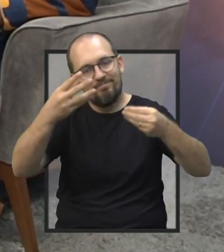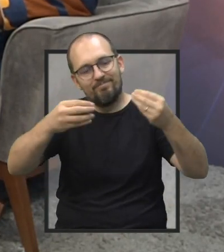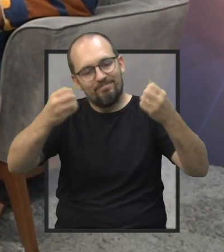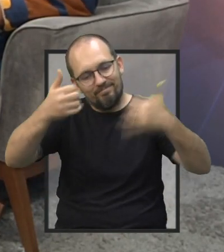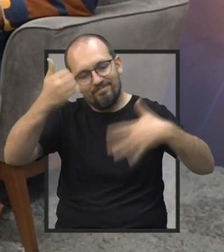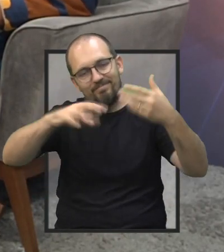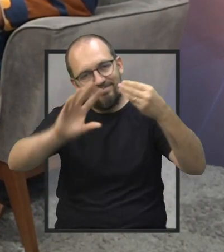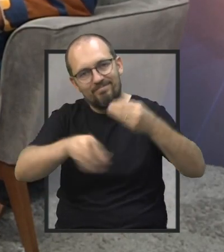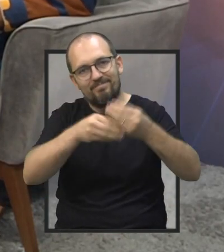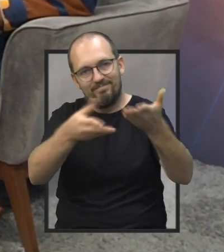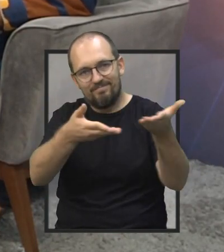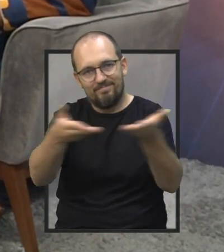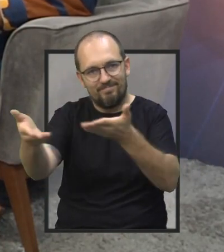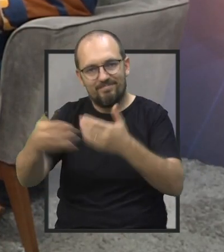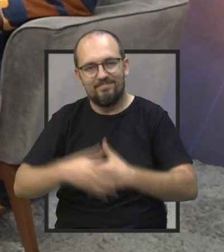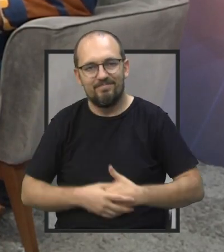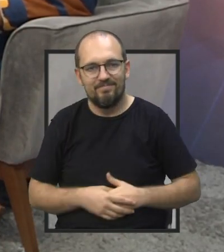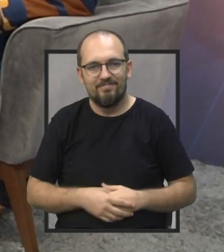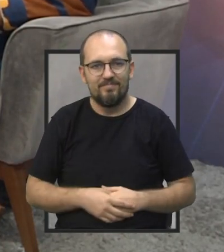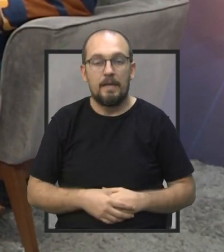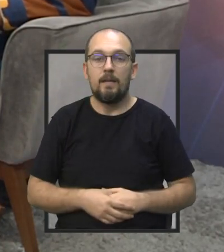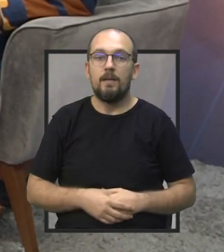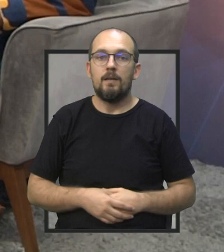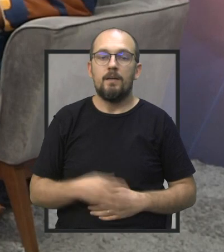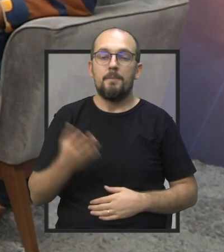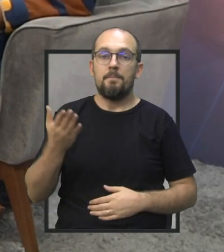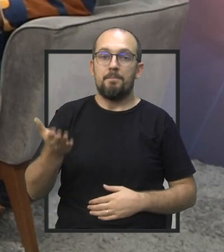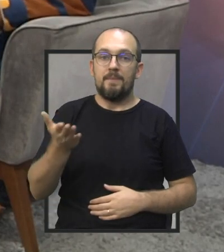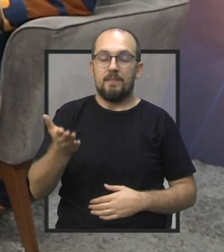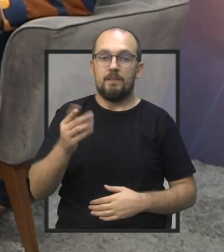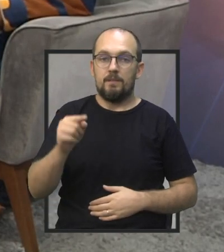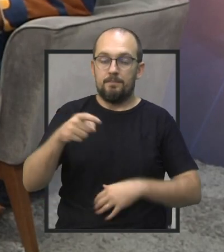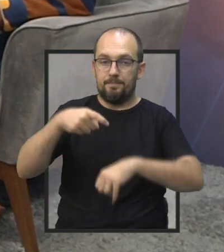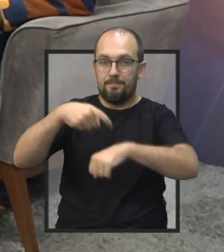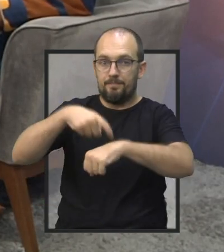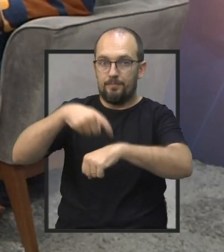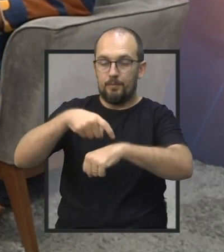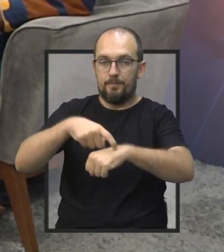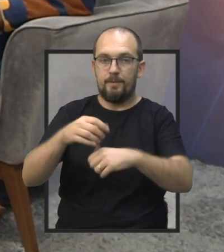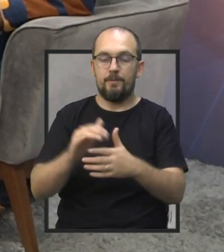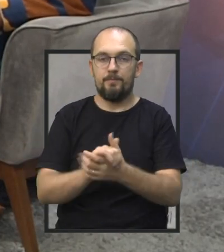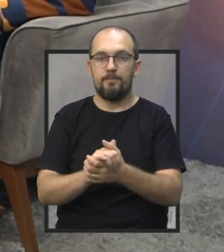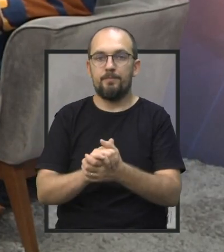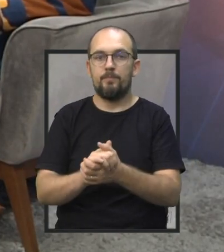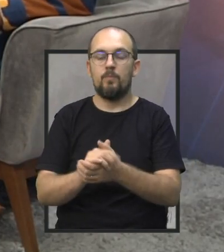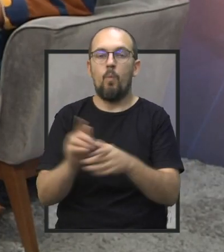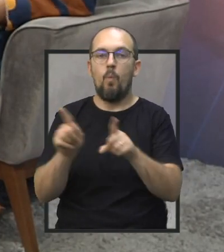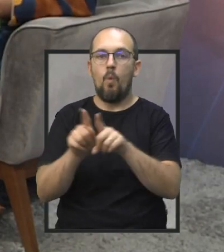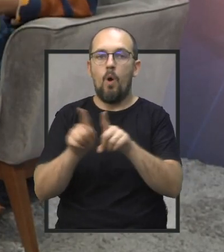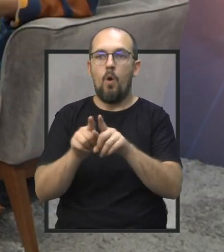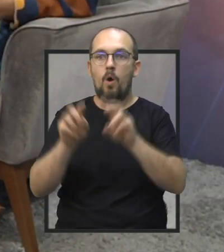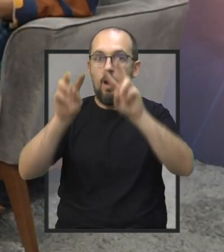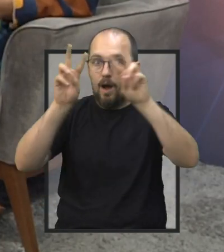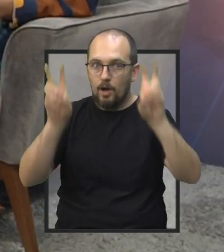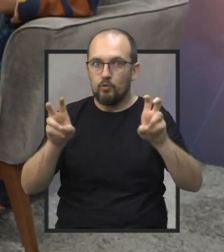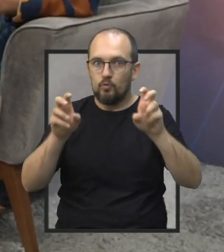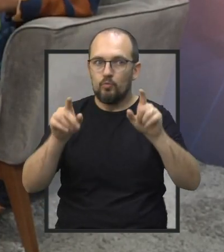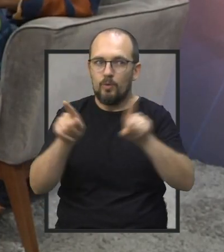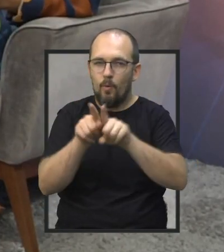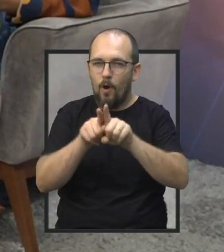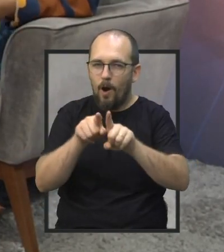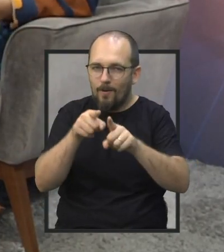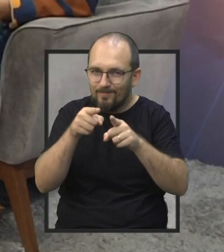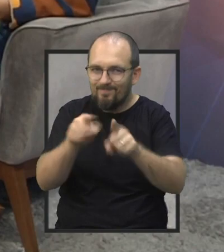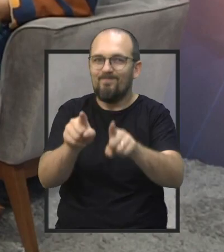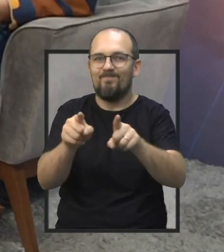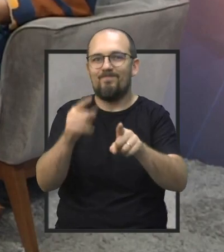suas considerações finais, por favor, fique à vontade. Esse é o momento, né, de trazer esse assunto, mexer